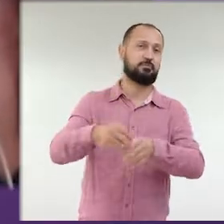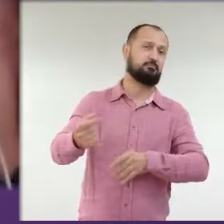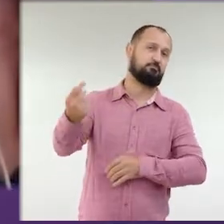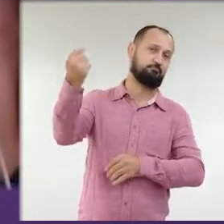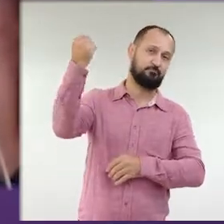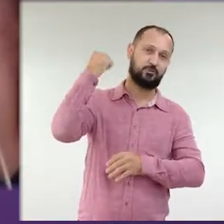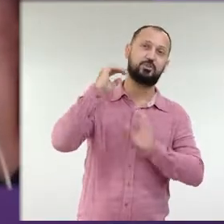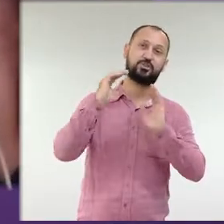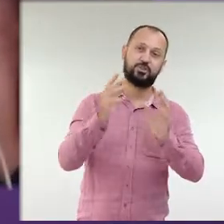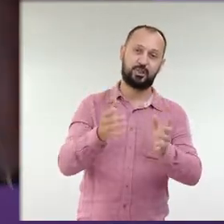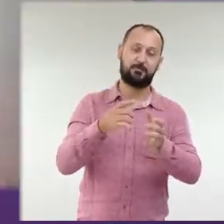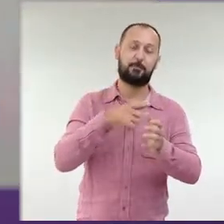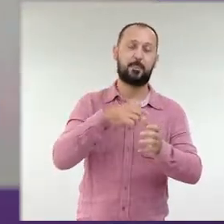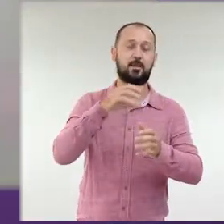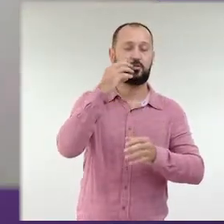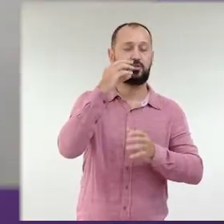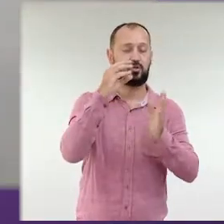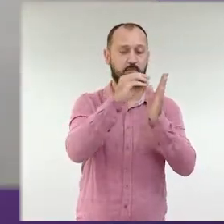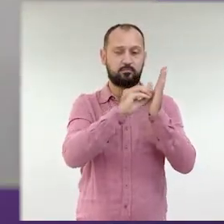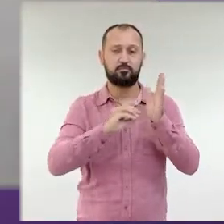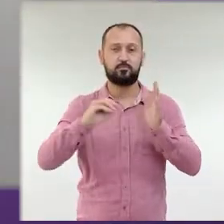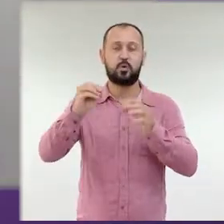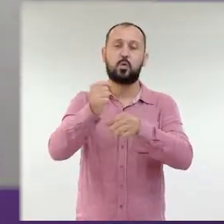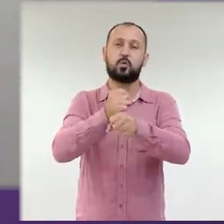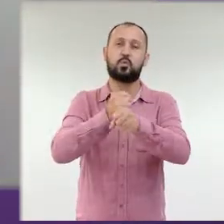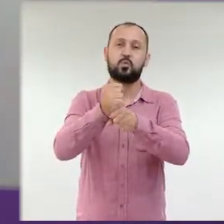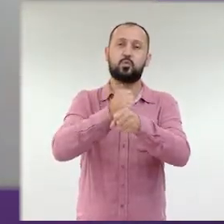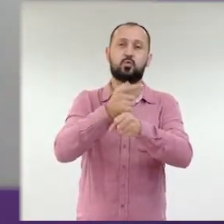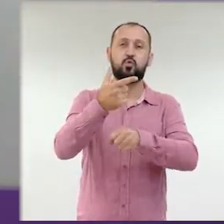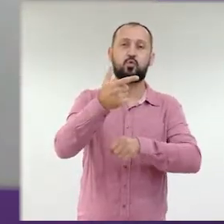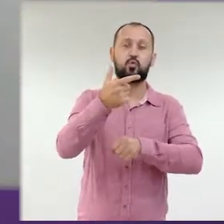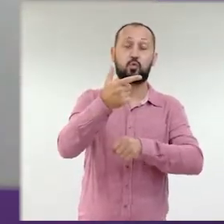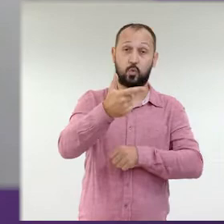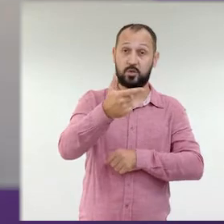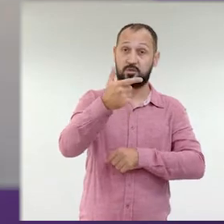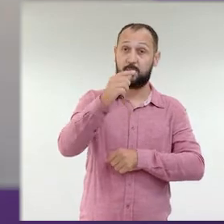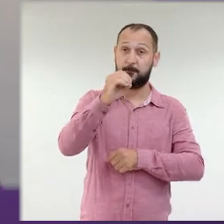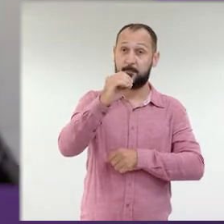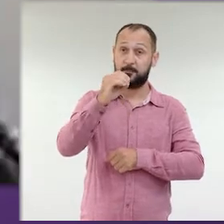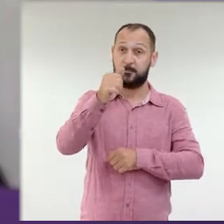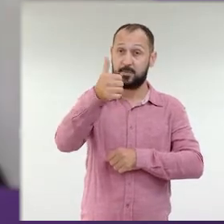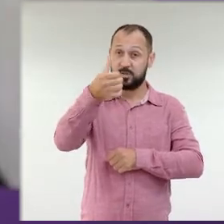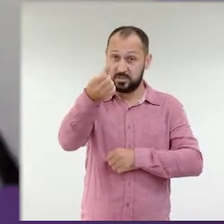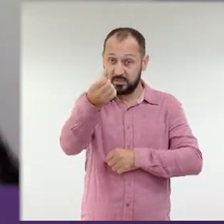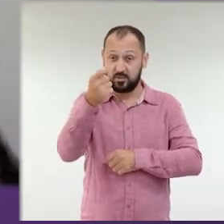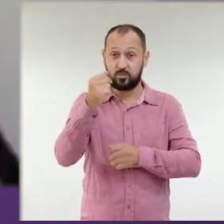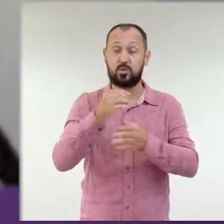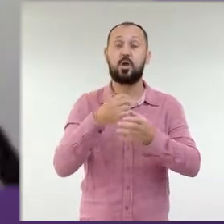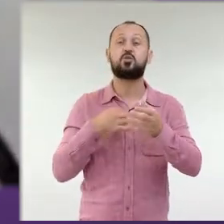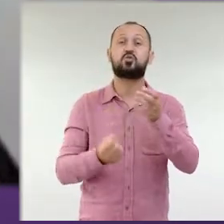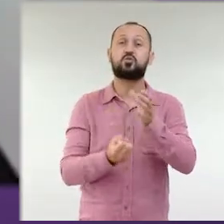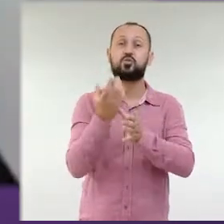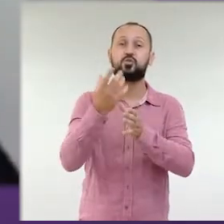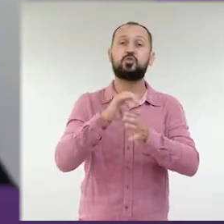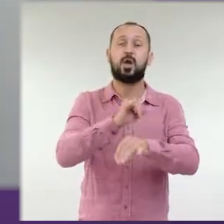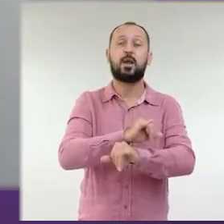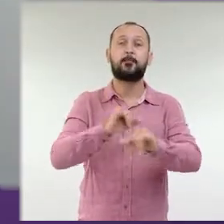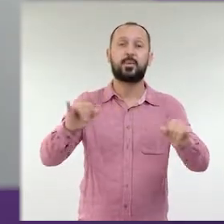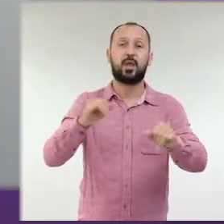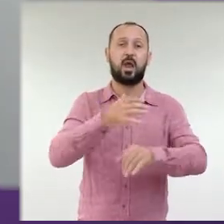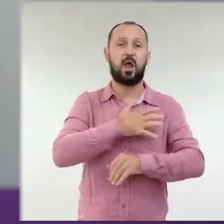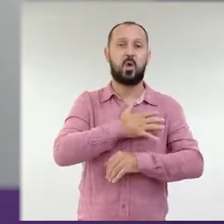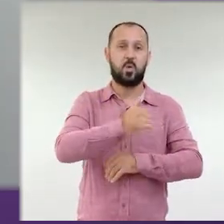Penha. E aí a gente trouxe isso lá em 2016, quando criamos a campanha Agosto Lilás aqui